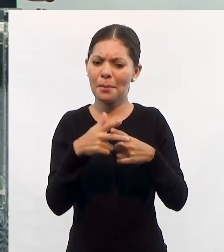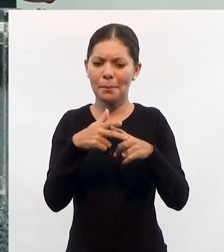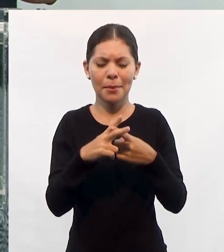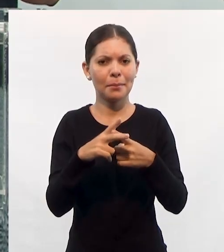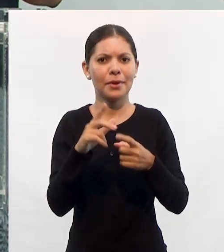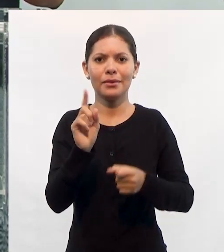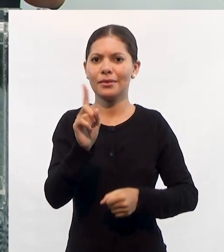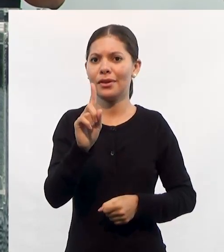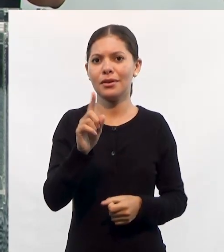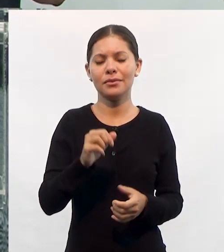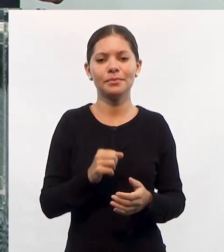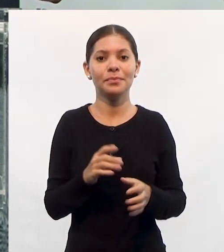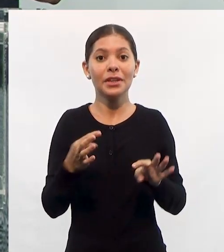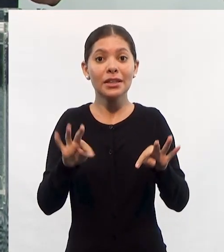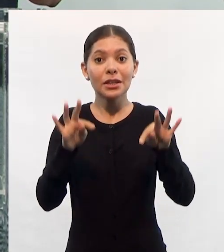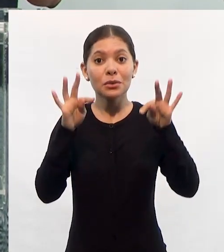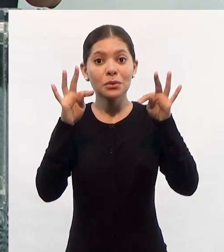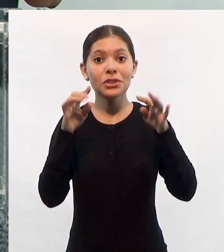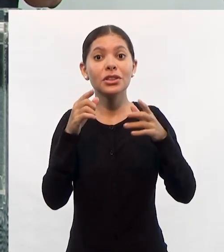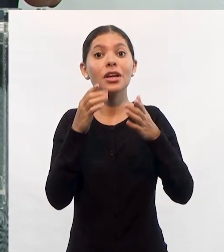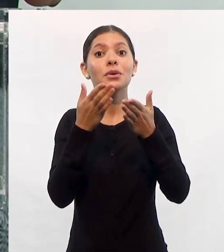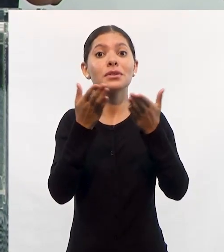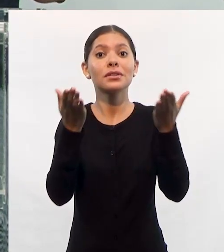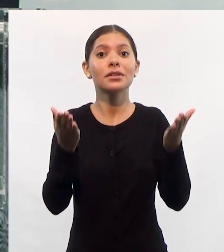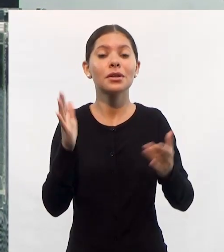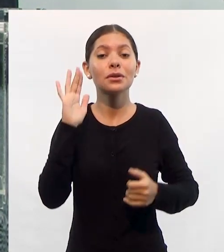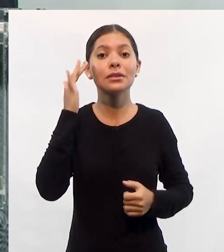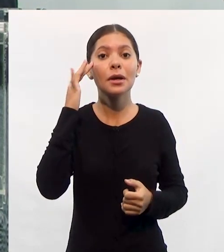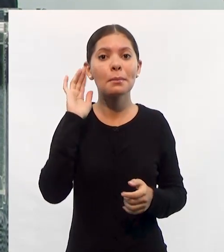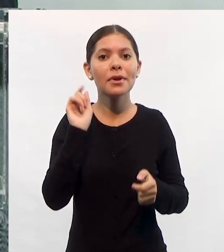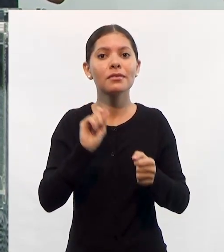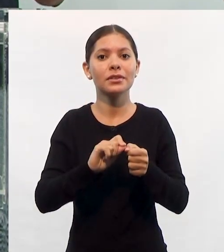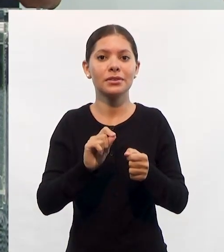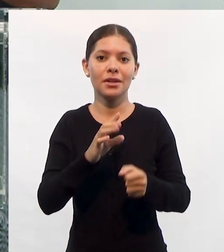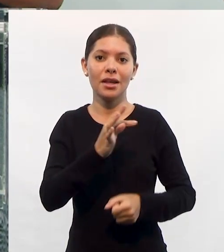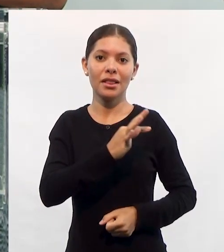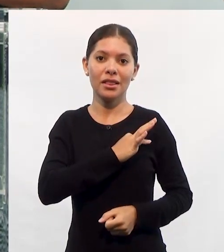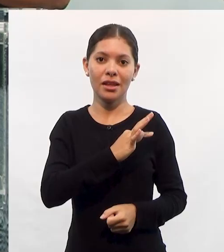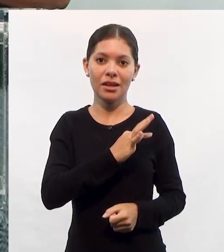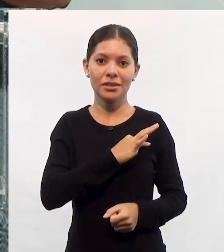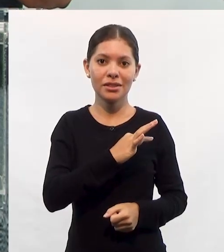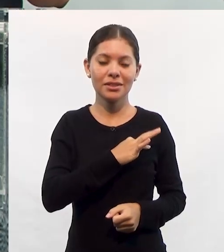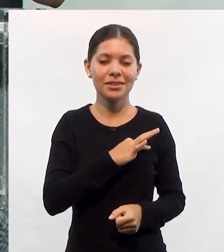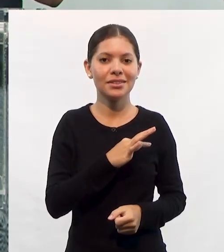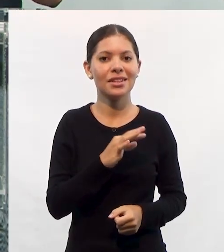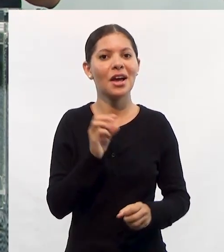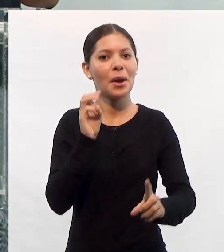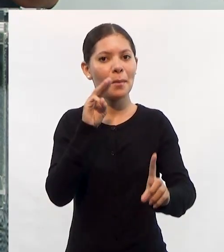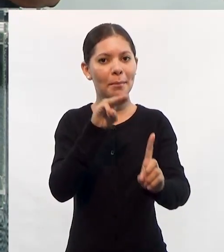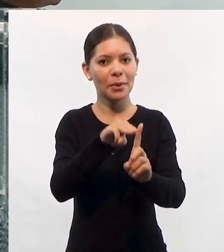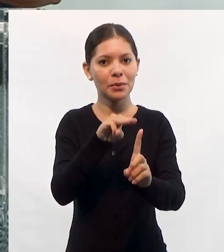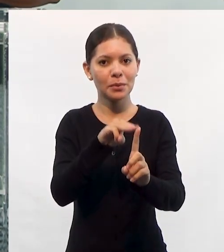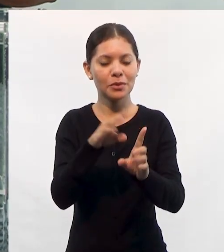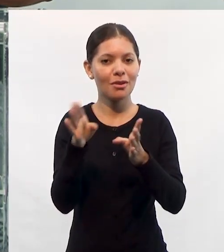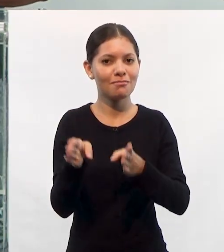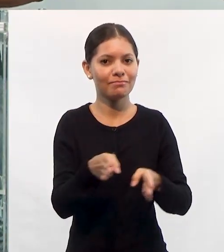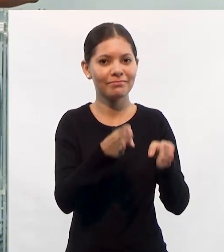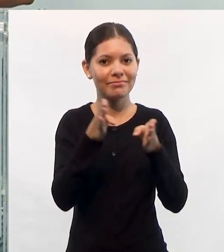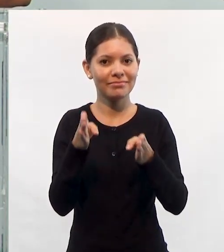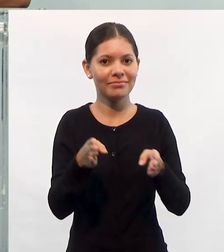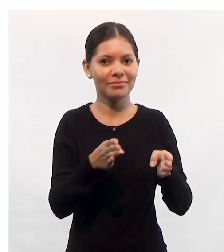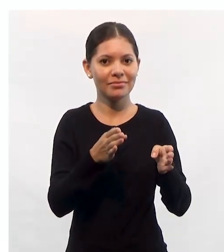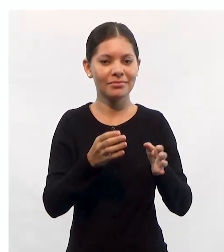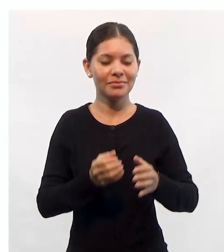equipamentos de ponta. Tecnologia também é o seu saber fazer, é as técnicas, as metodologias de